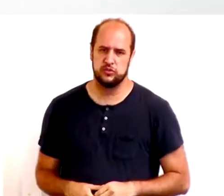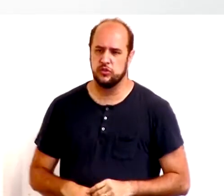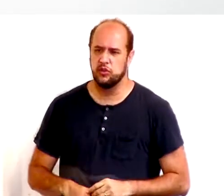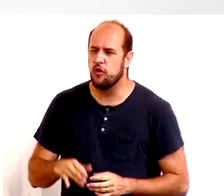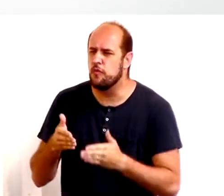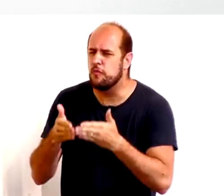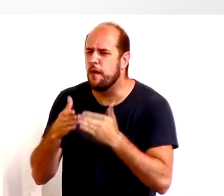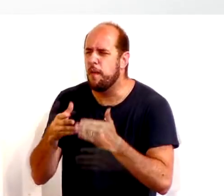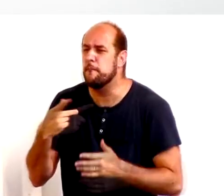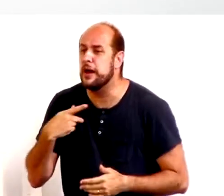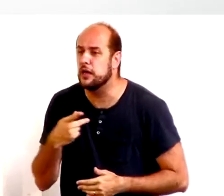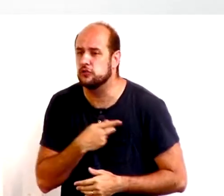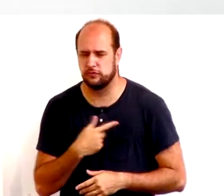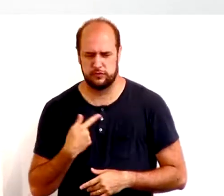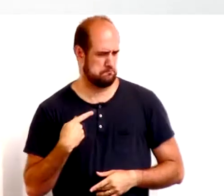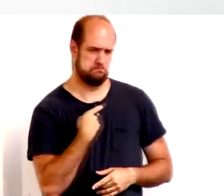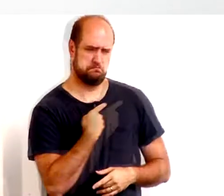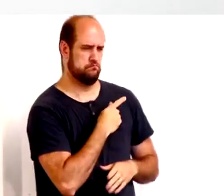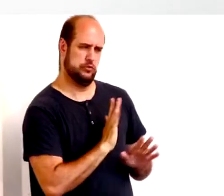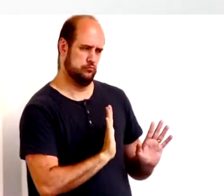que nem o chamassem de títulos.